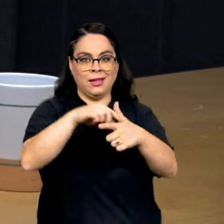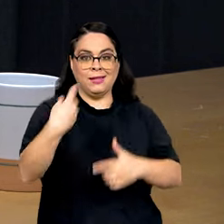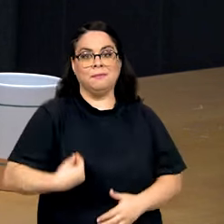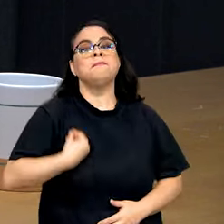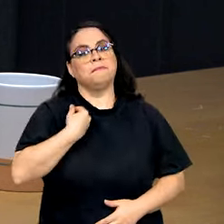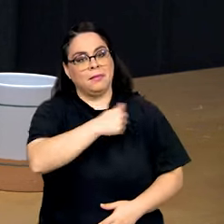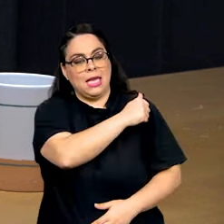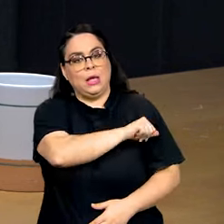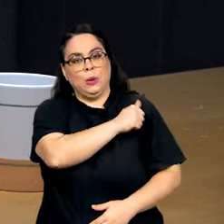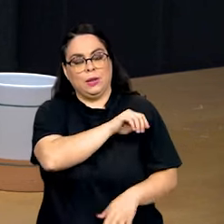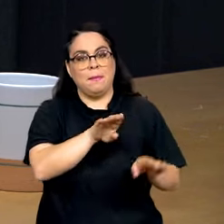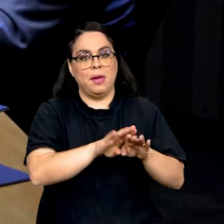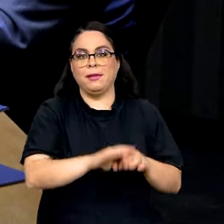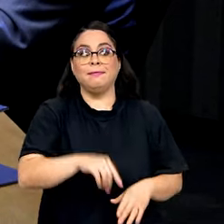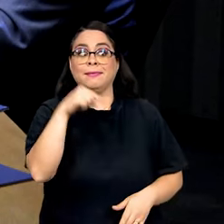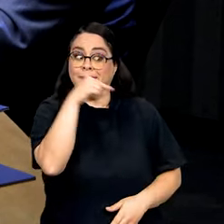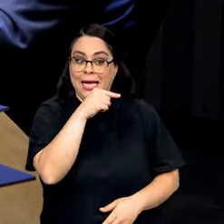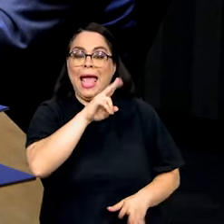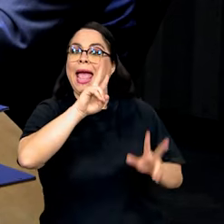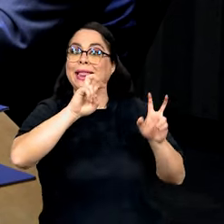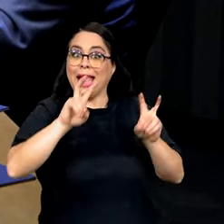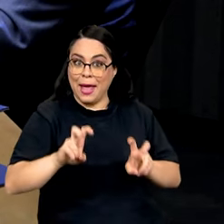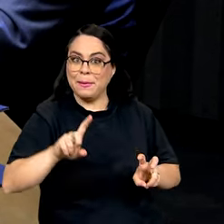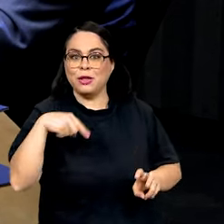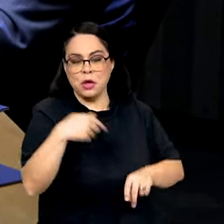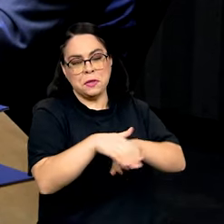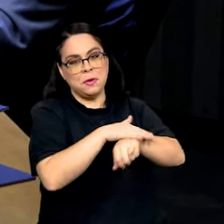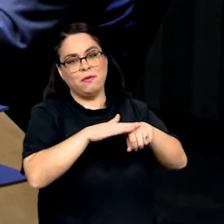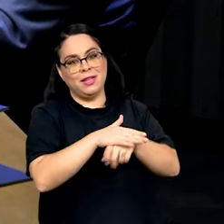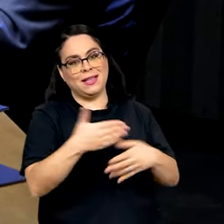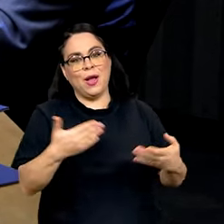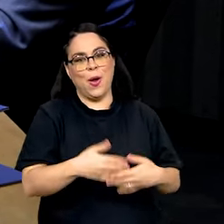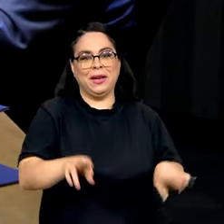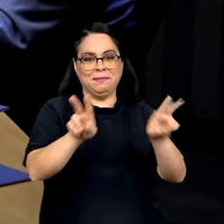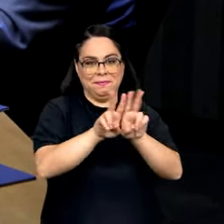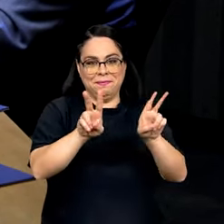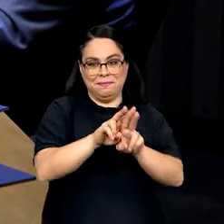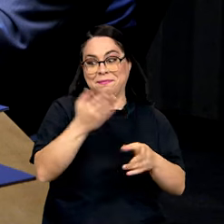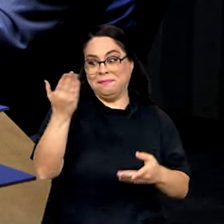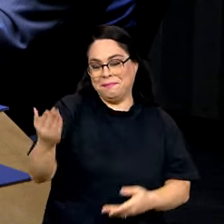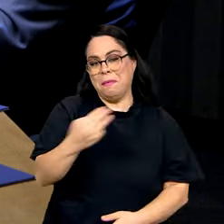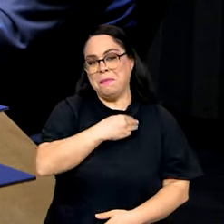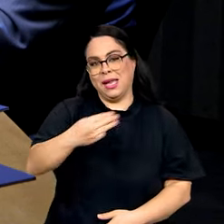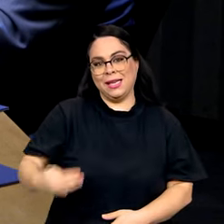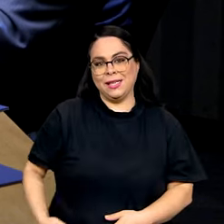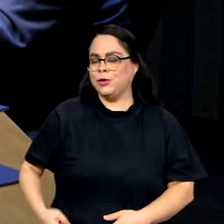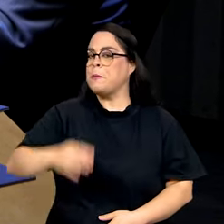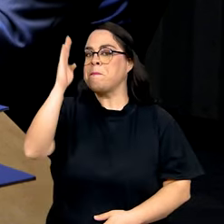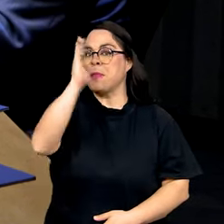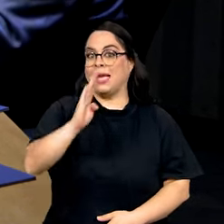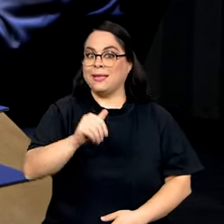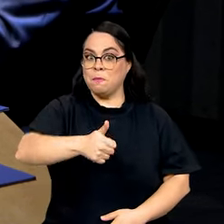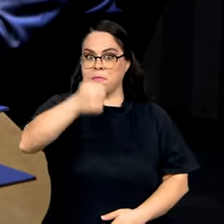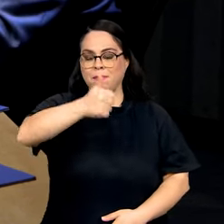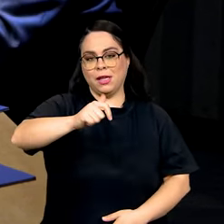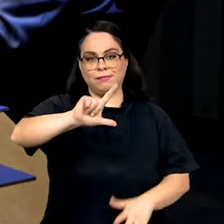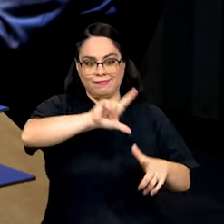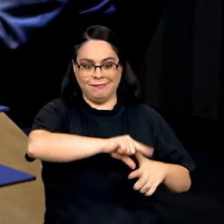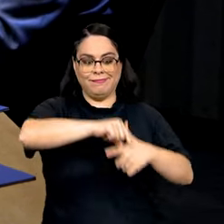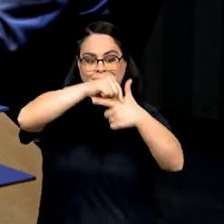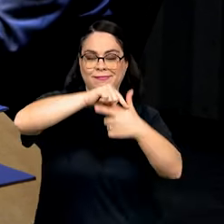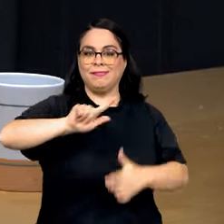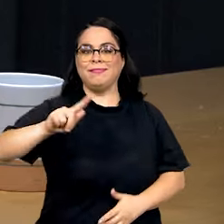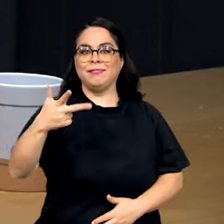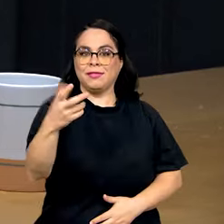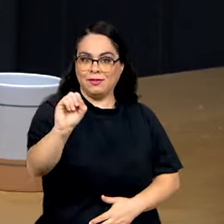na capital Fluminense e é sobre esse assunto que eu converso hoje com o ministro Wellington Dias Ministro o Brasil Preside pela primeira vez o